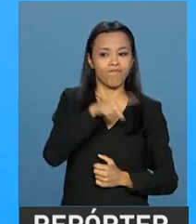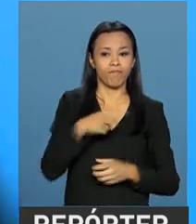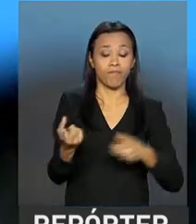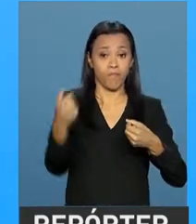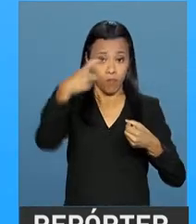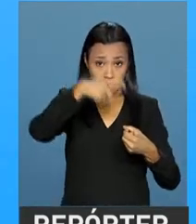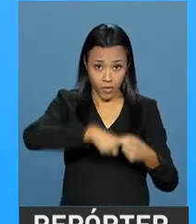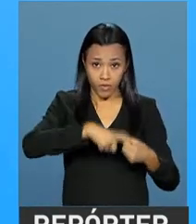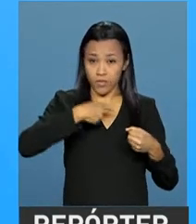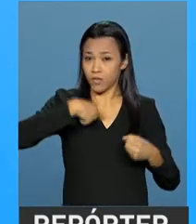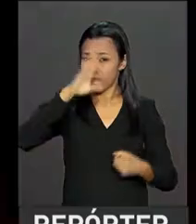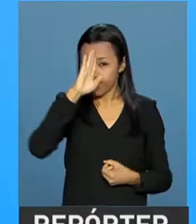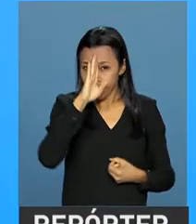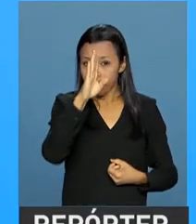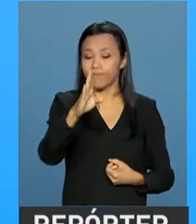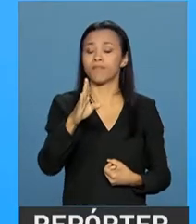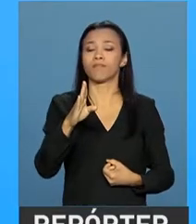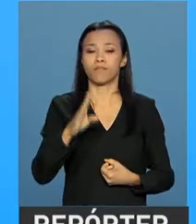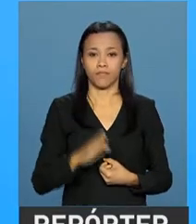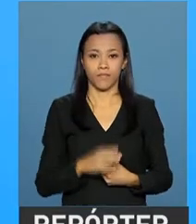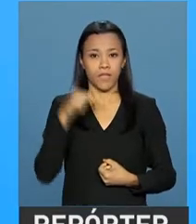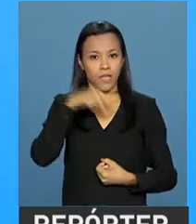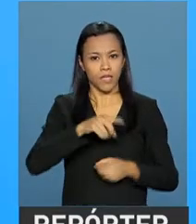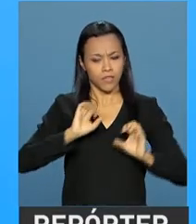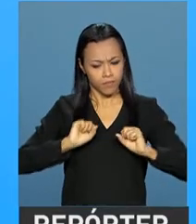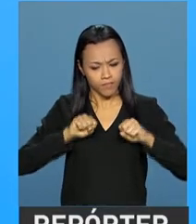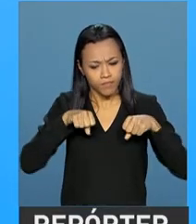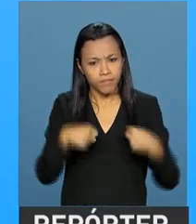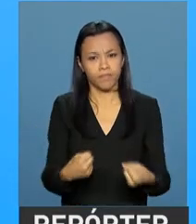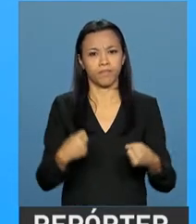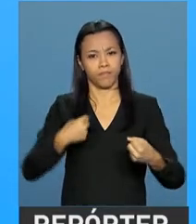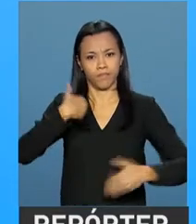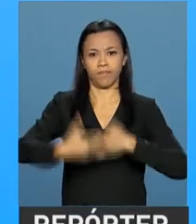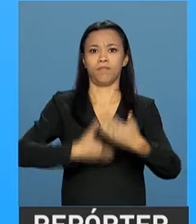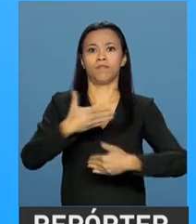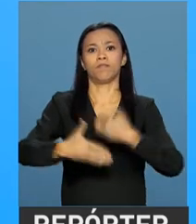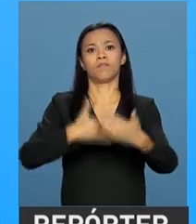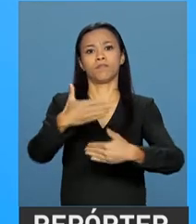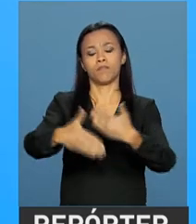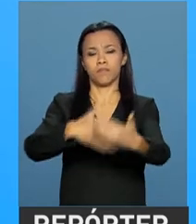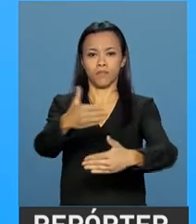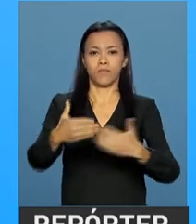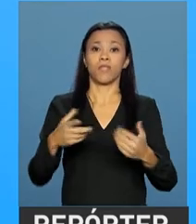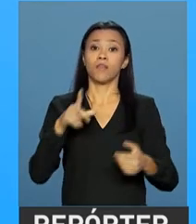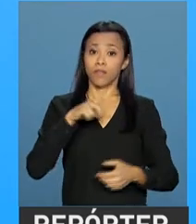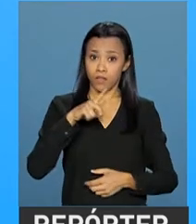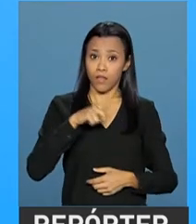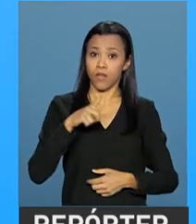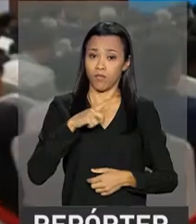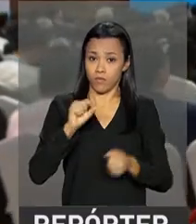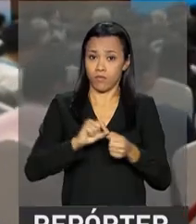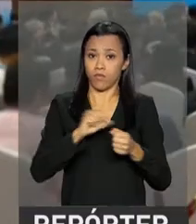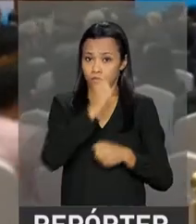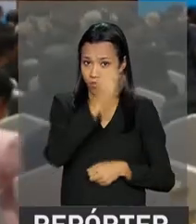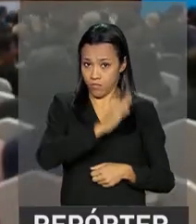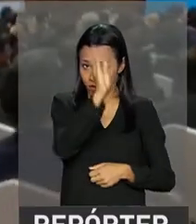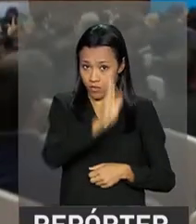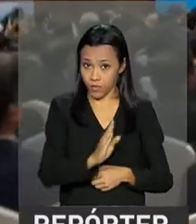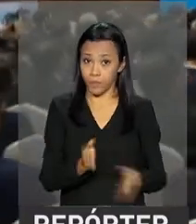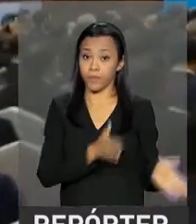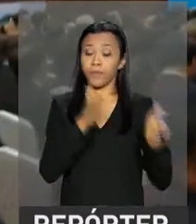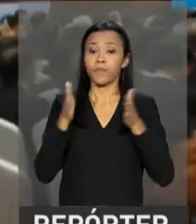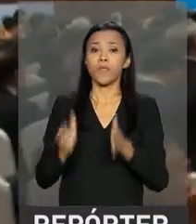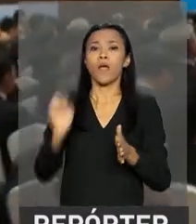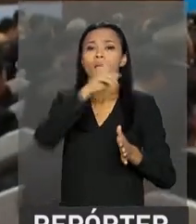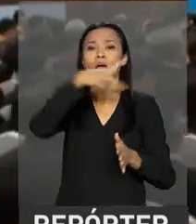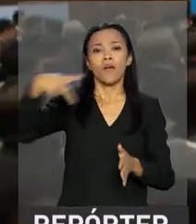de primeira hora nessa injeção de vitalidade que temos aplicado no Brasil. Michel Temer